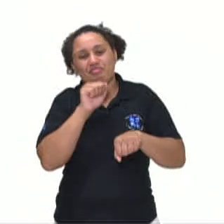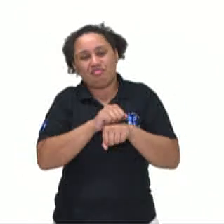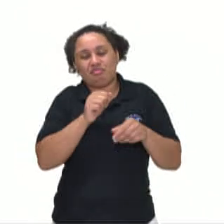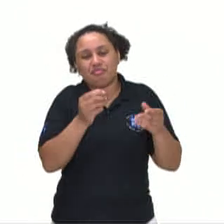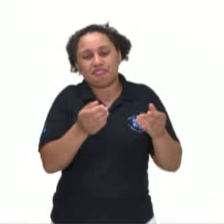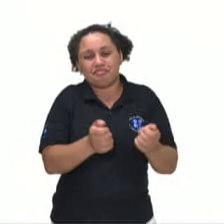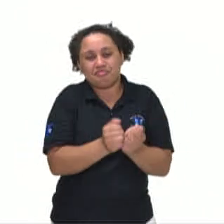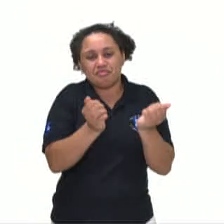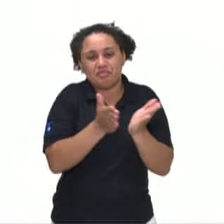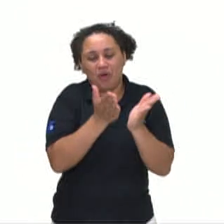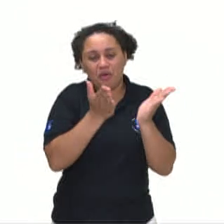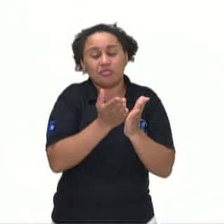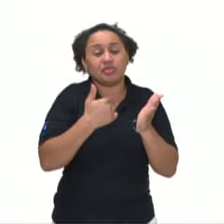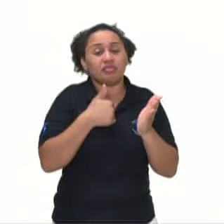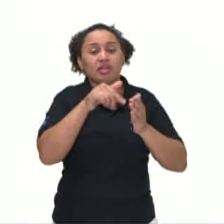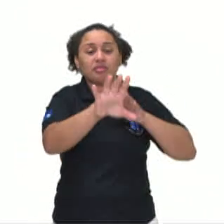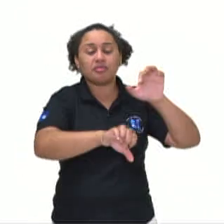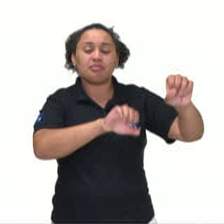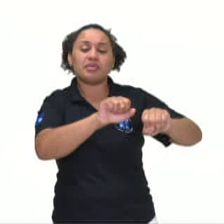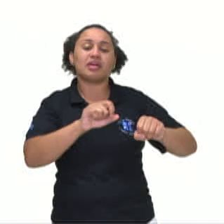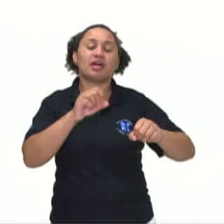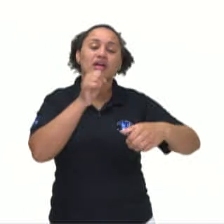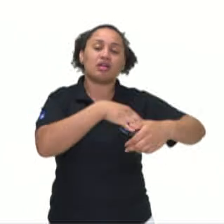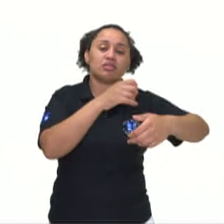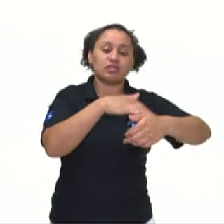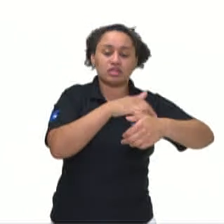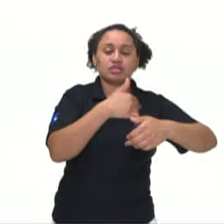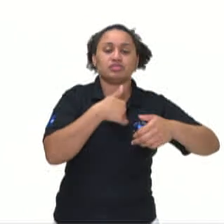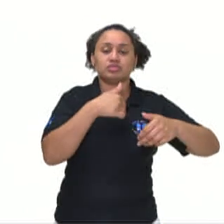se submetam a coletar o lixo produzido